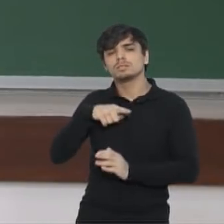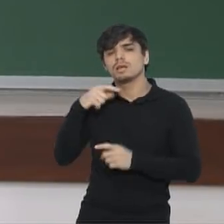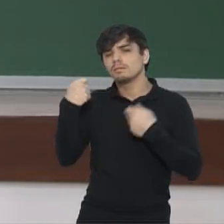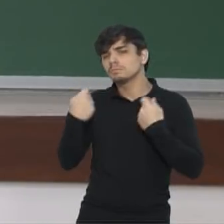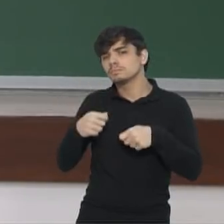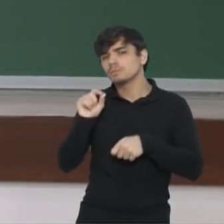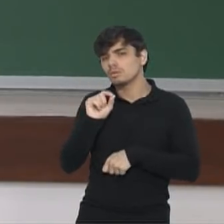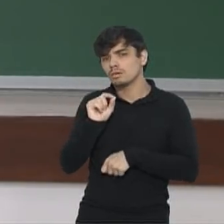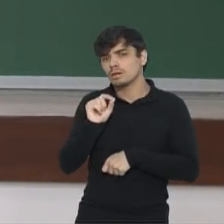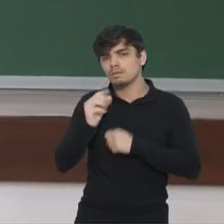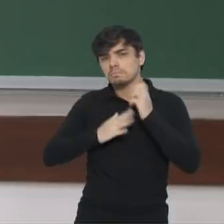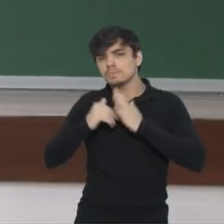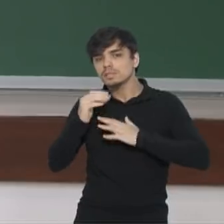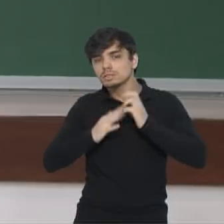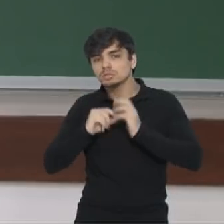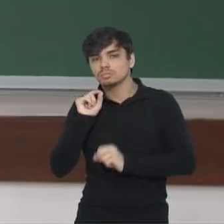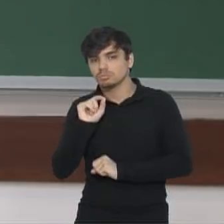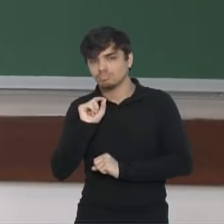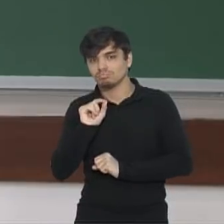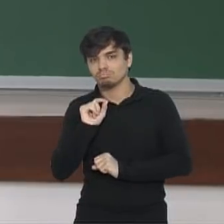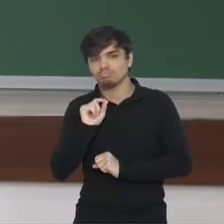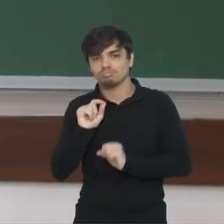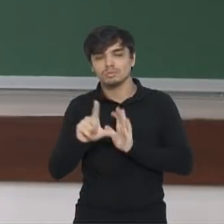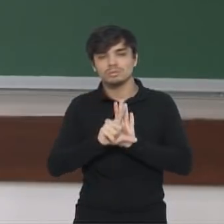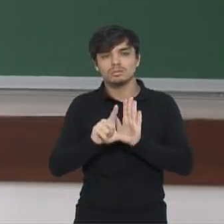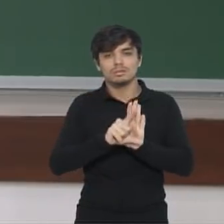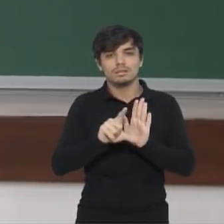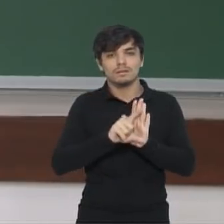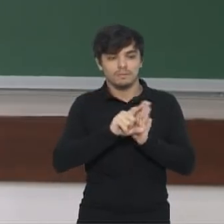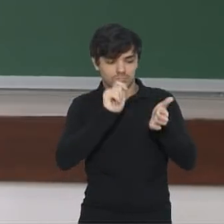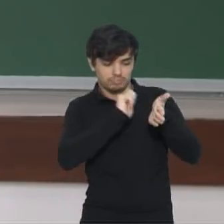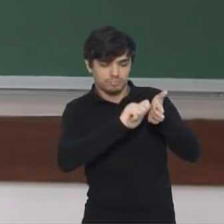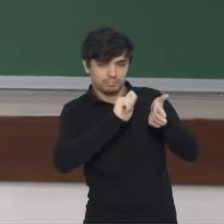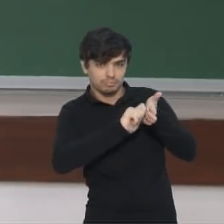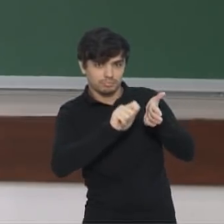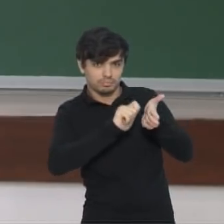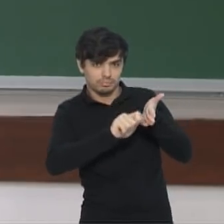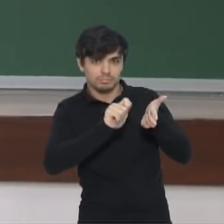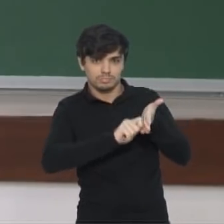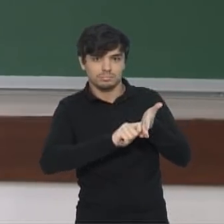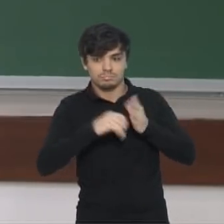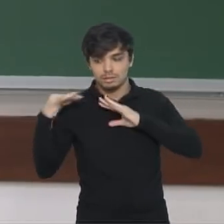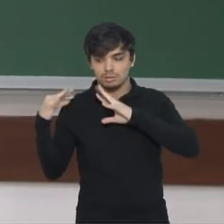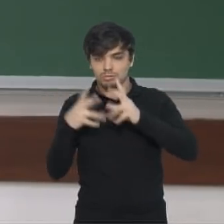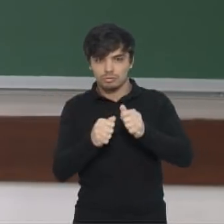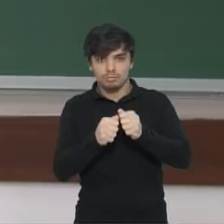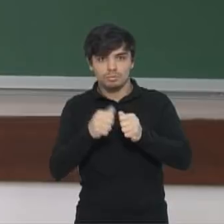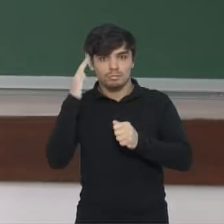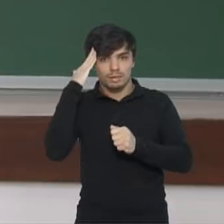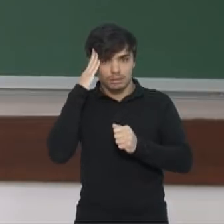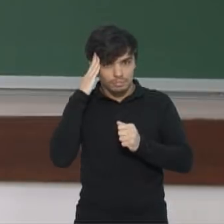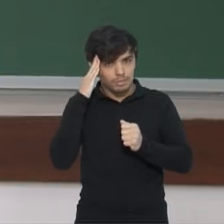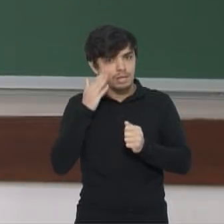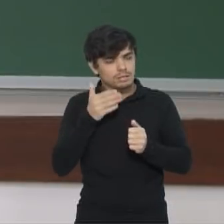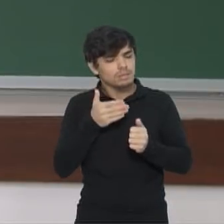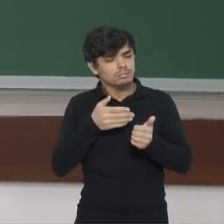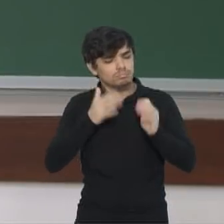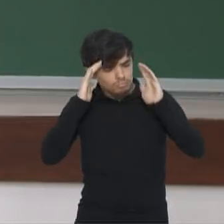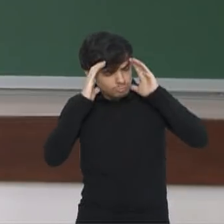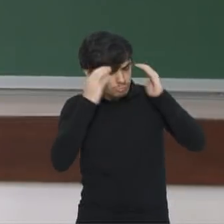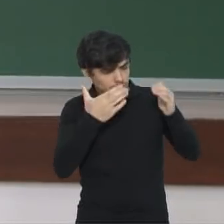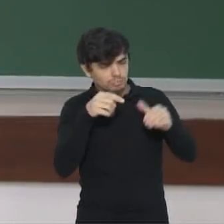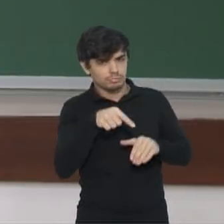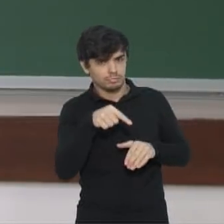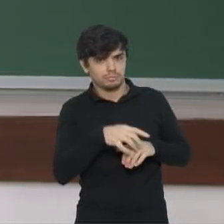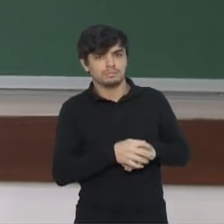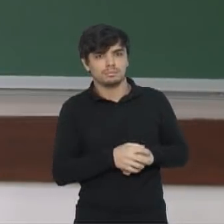de colocar em prática e colocar essas leis na forma escrita, para que todo mundo pudesse segui-las e para também